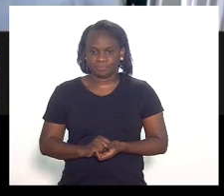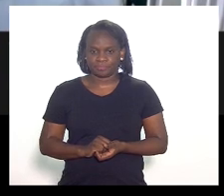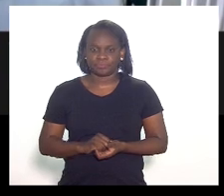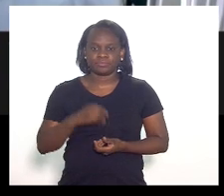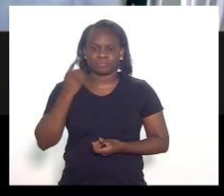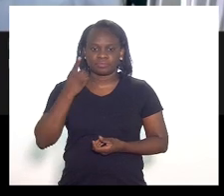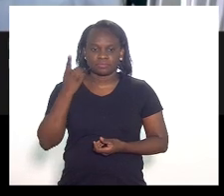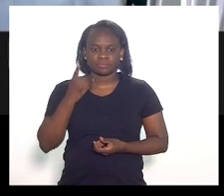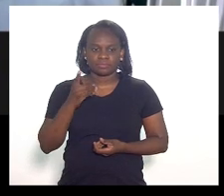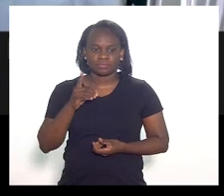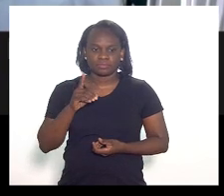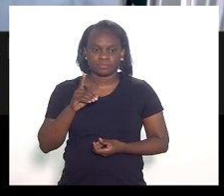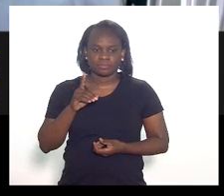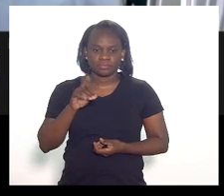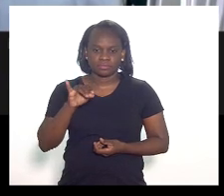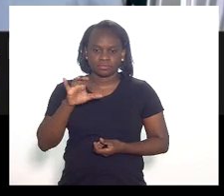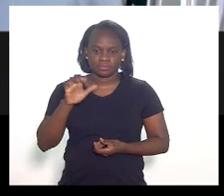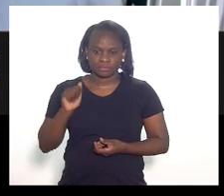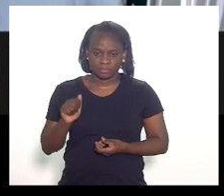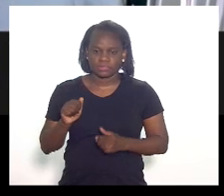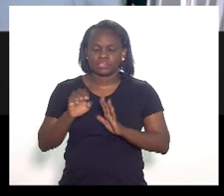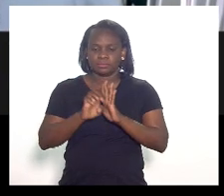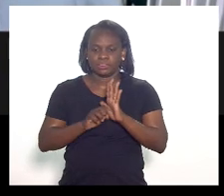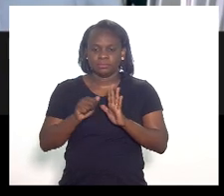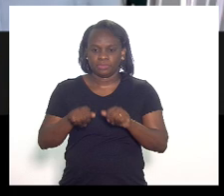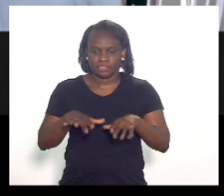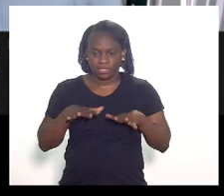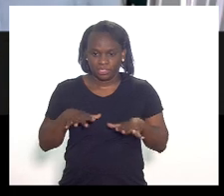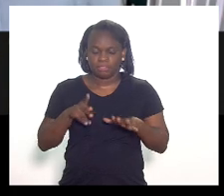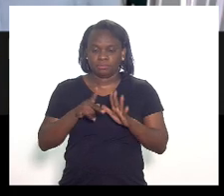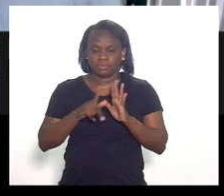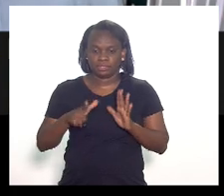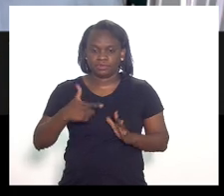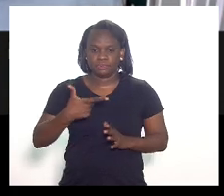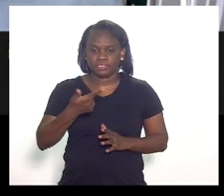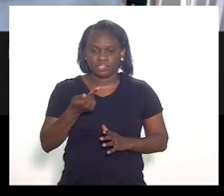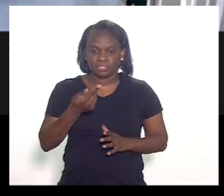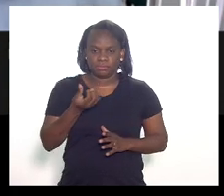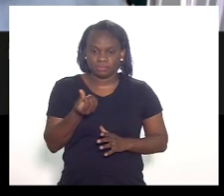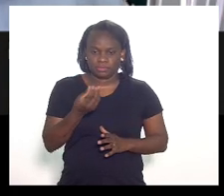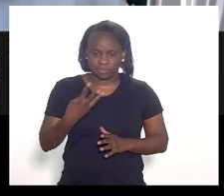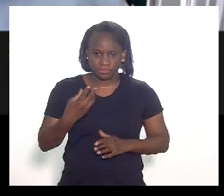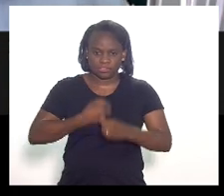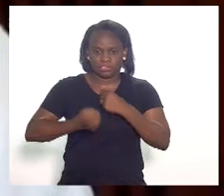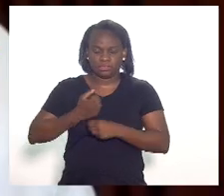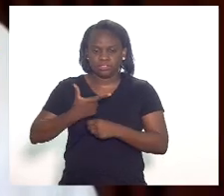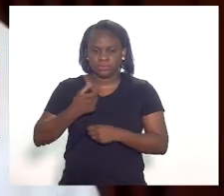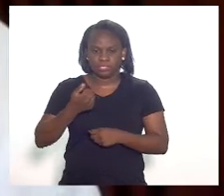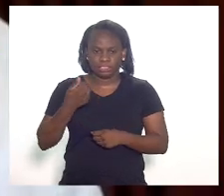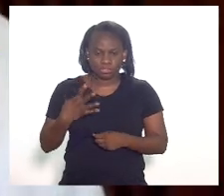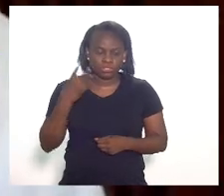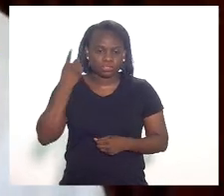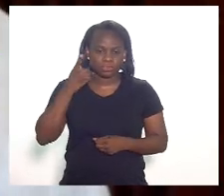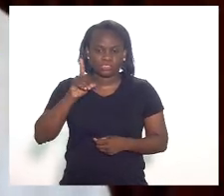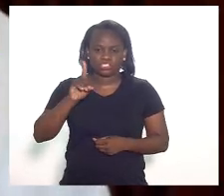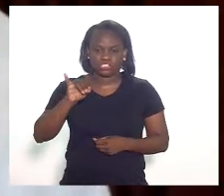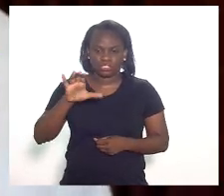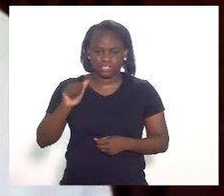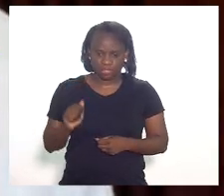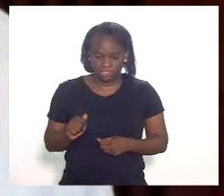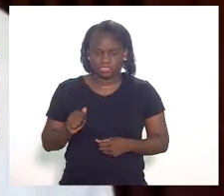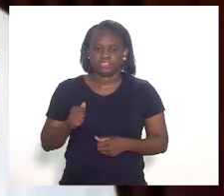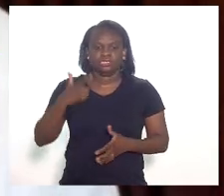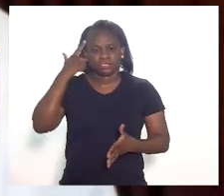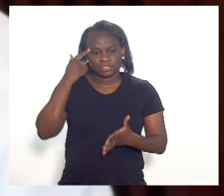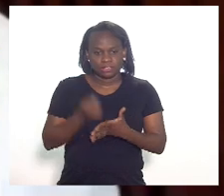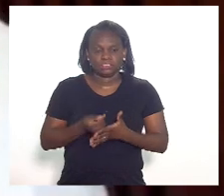do deputado Dica. Emendas de plenário, projeto de lei 2763/2014, do deputado Dica. Parecer